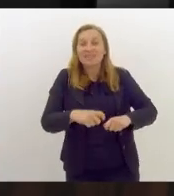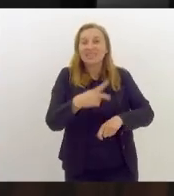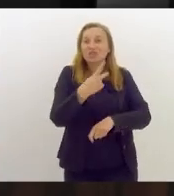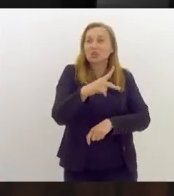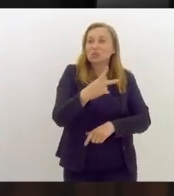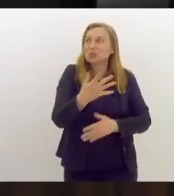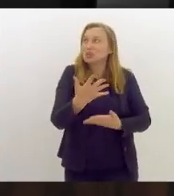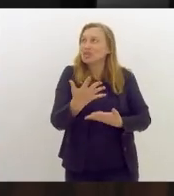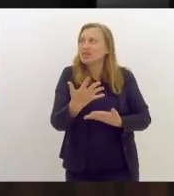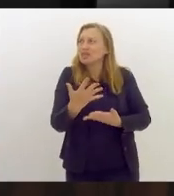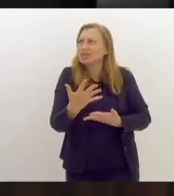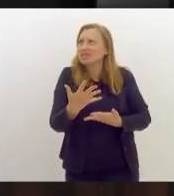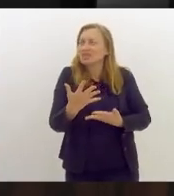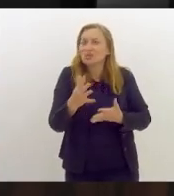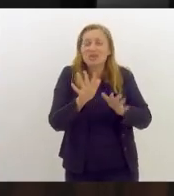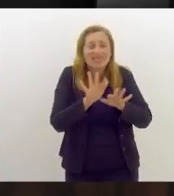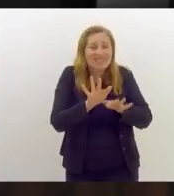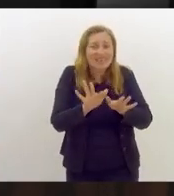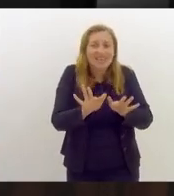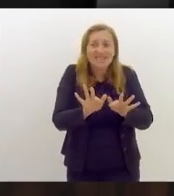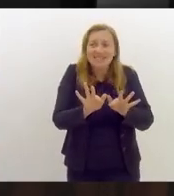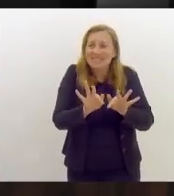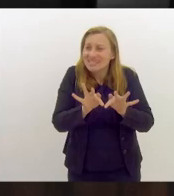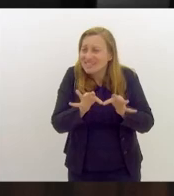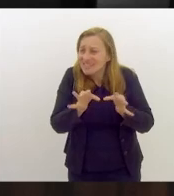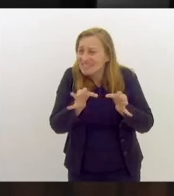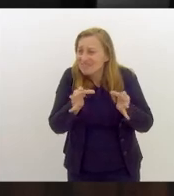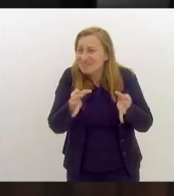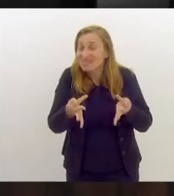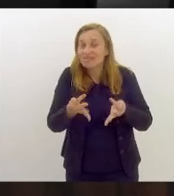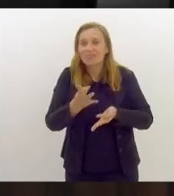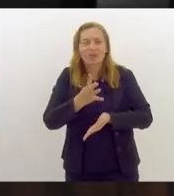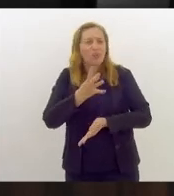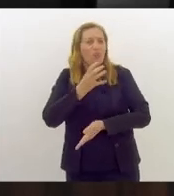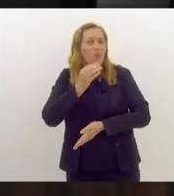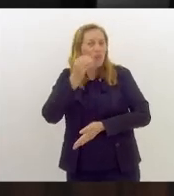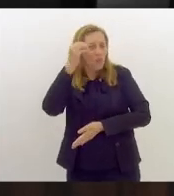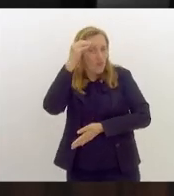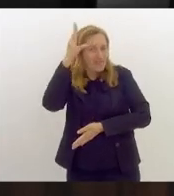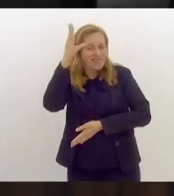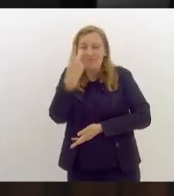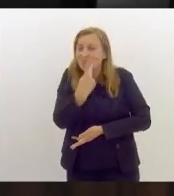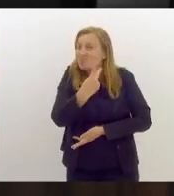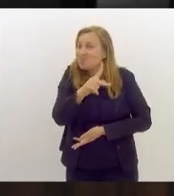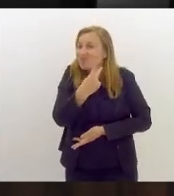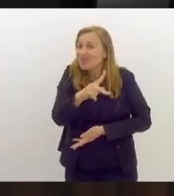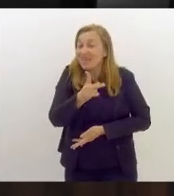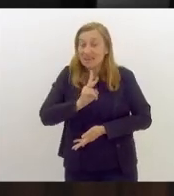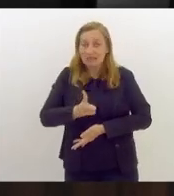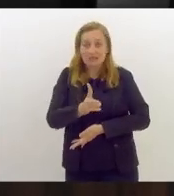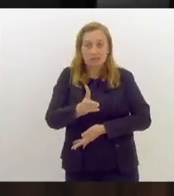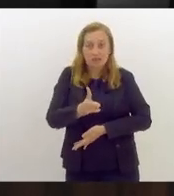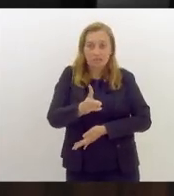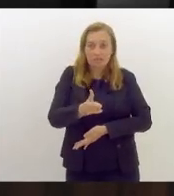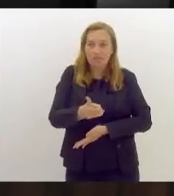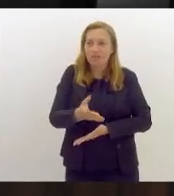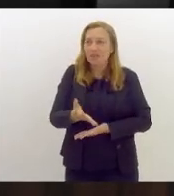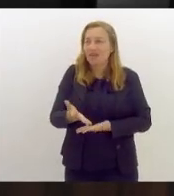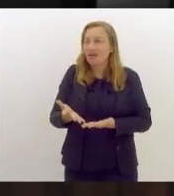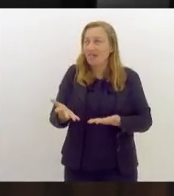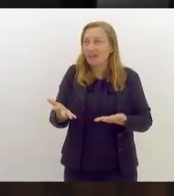e pela sua humildade né conhecimento dele ele sempre se colocou de uma